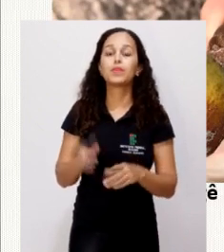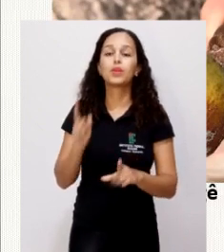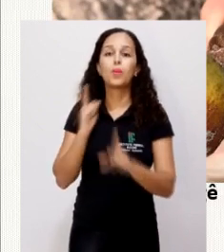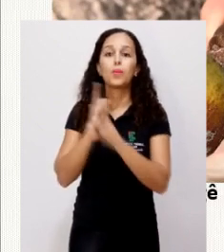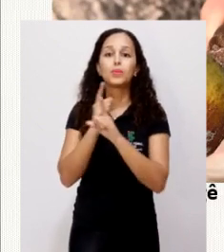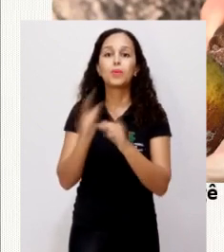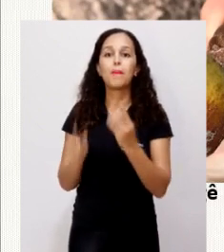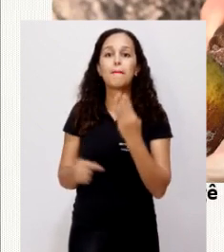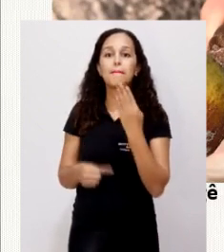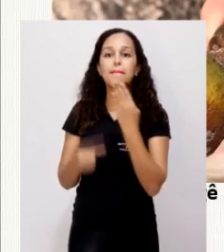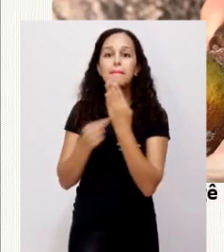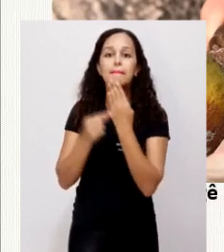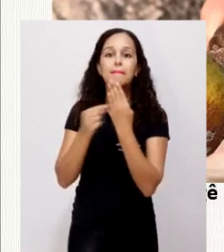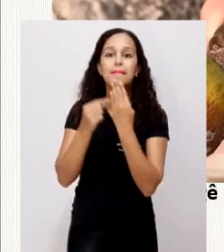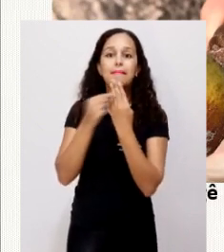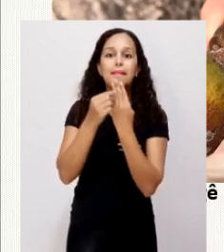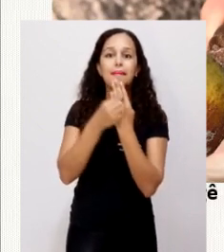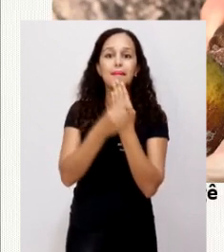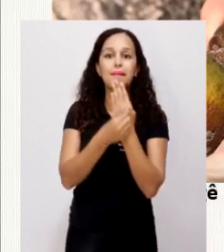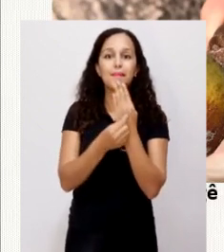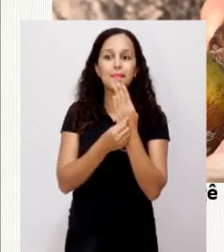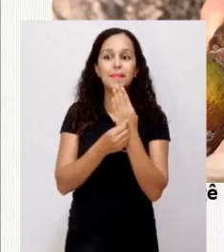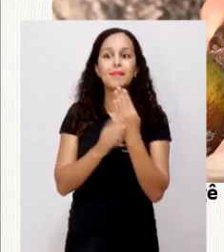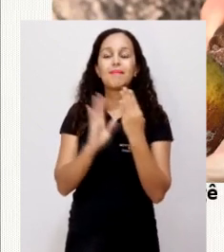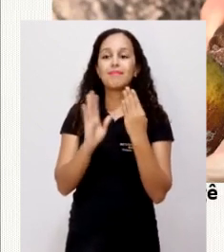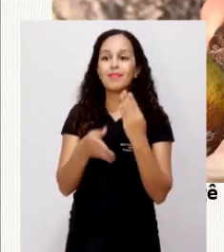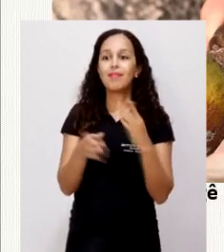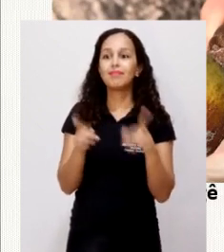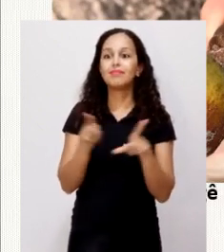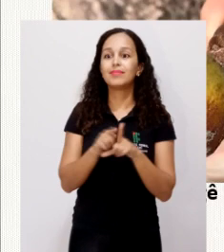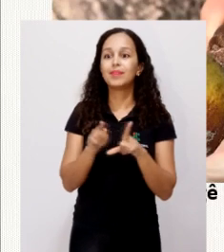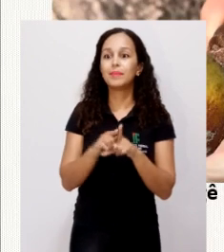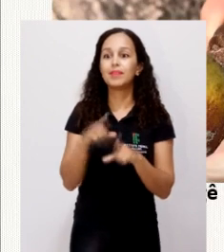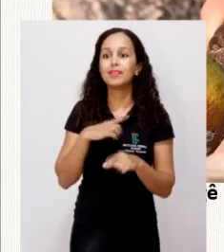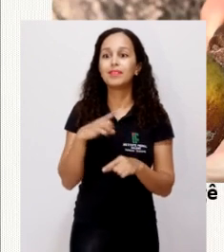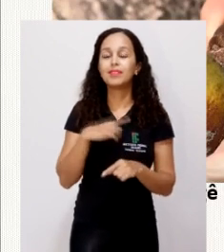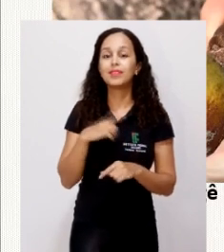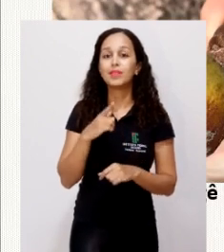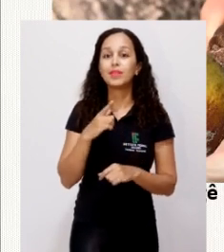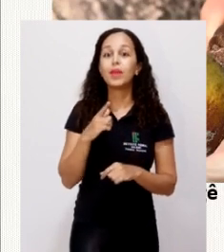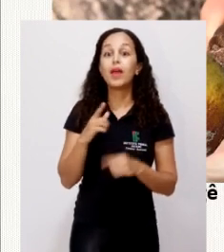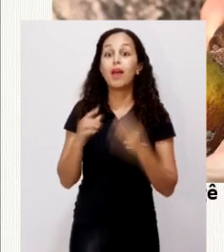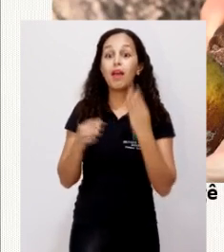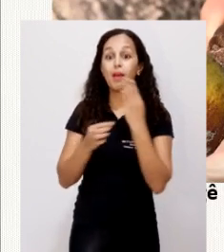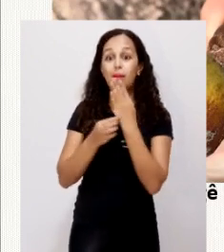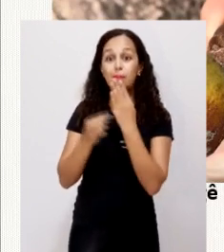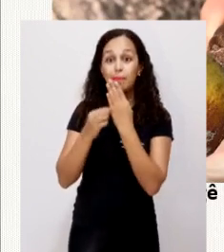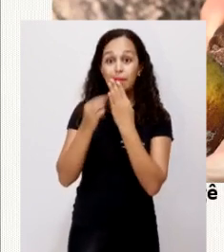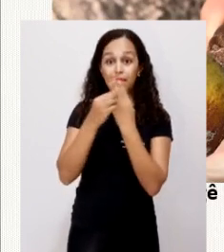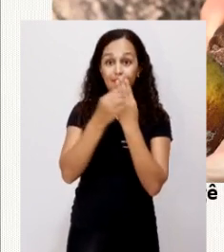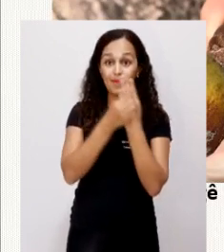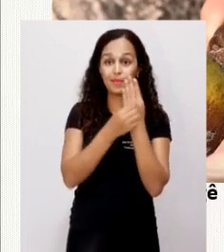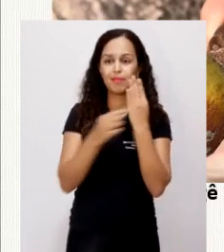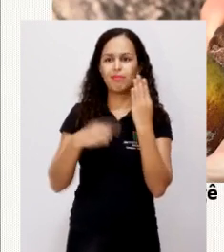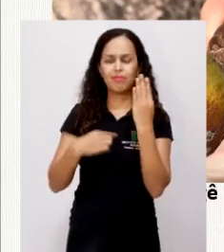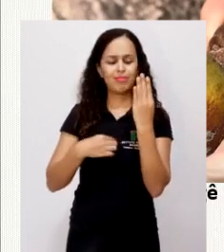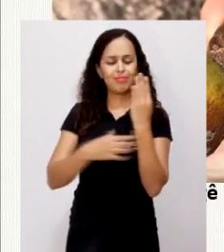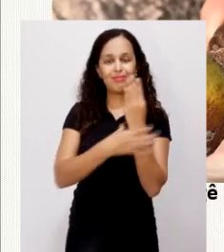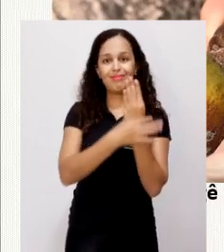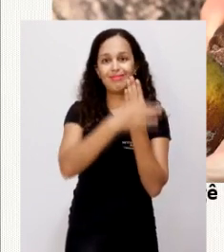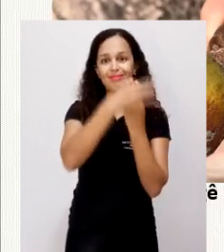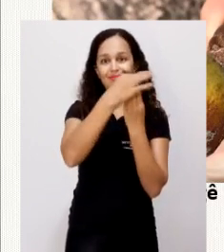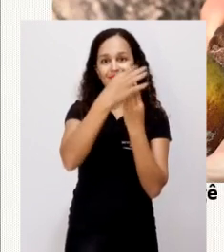palma como sendo utilizada na culinária já, né? Assim como a batata da serra. Só lembrando que a palma, além